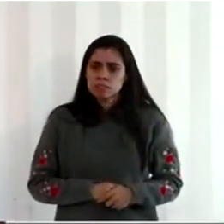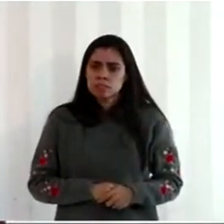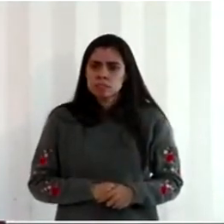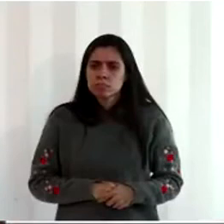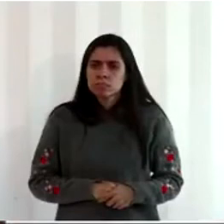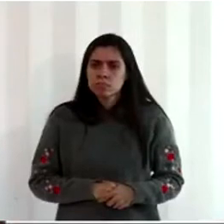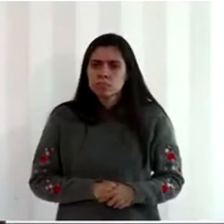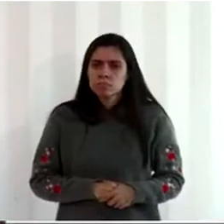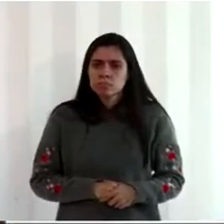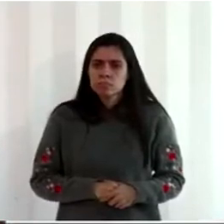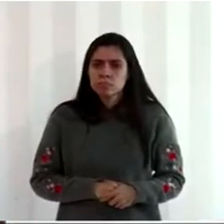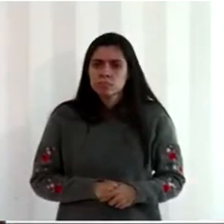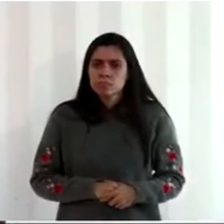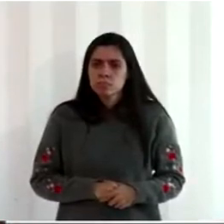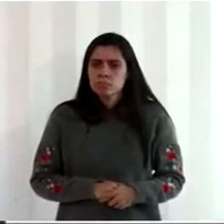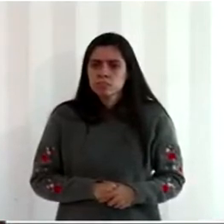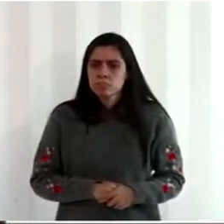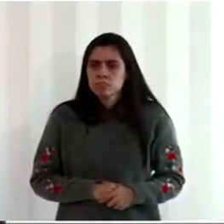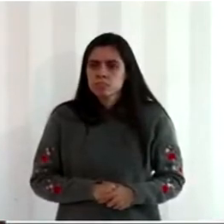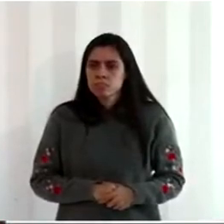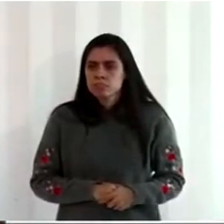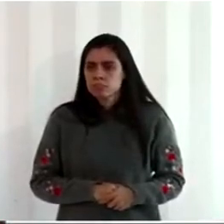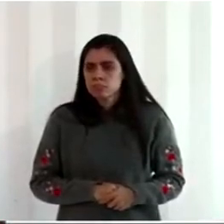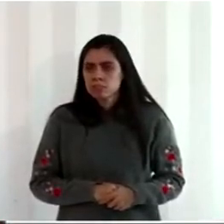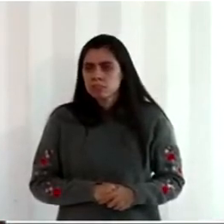em santidade e obediência.